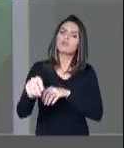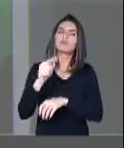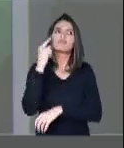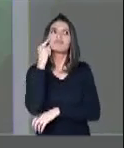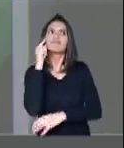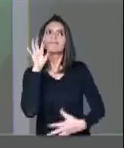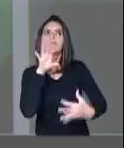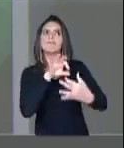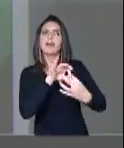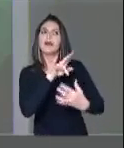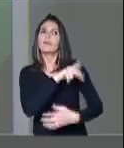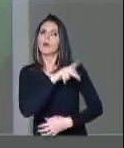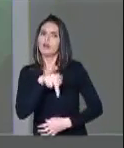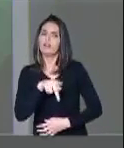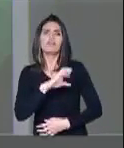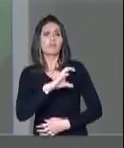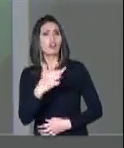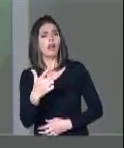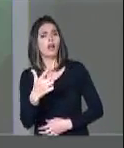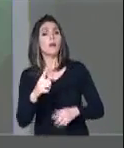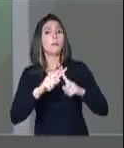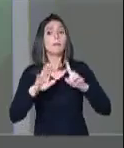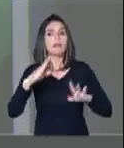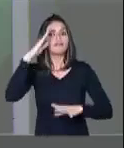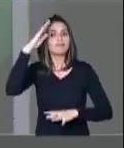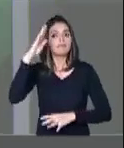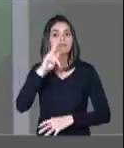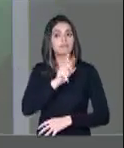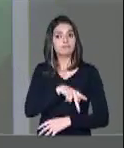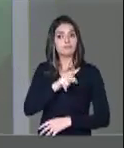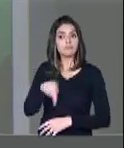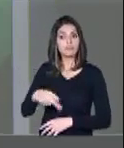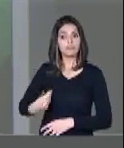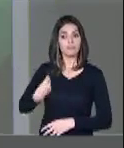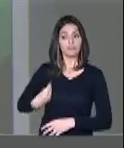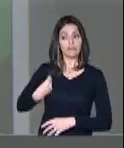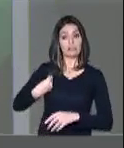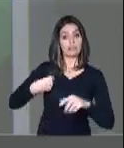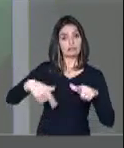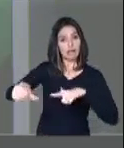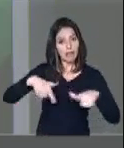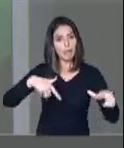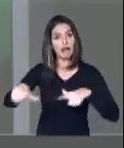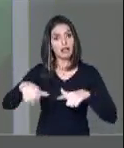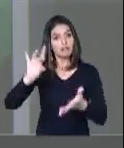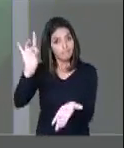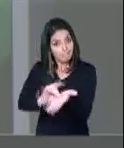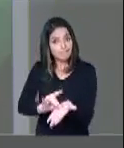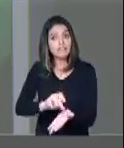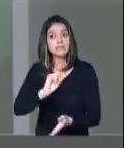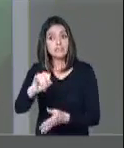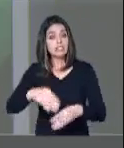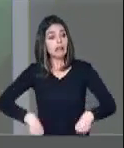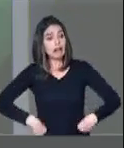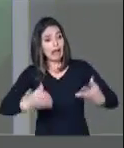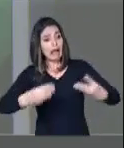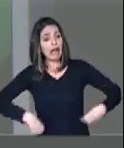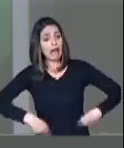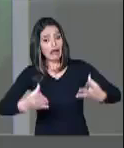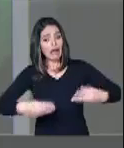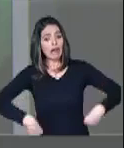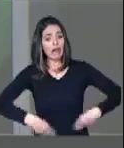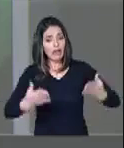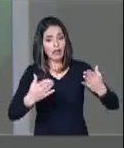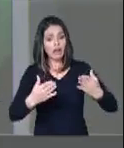professores, claro, com certeza, mas principalmente dos professores que estão trabalhando também. Se a gente gastar todo o nosso